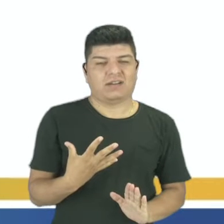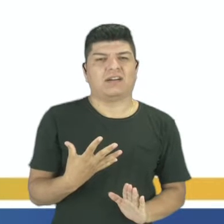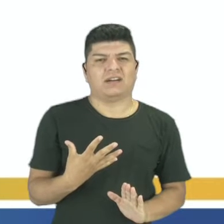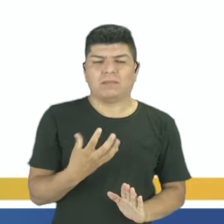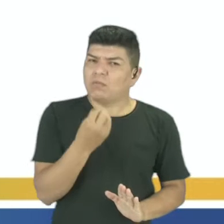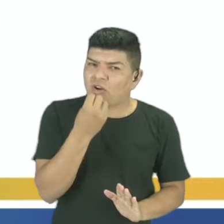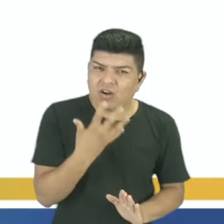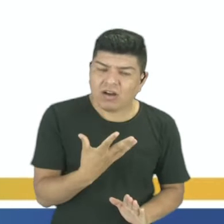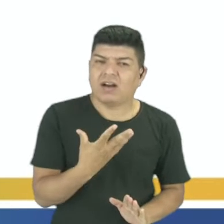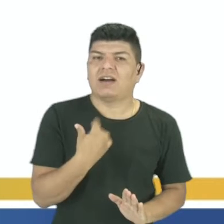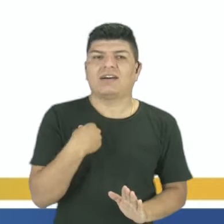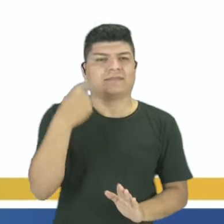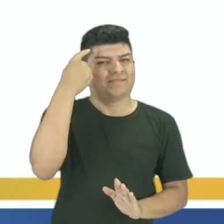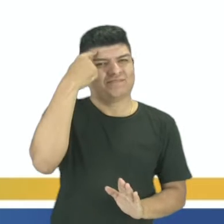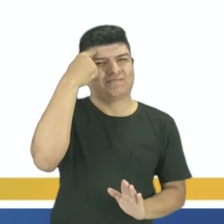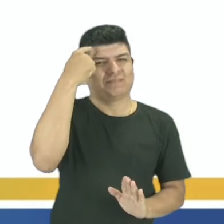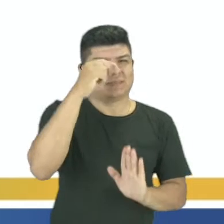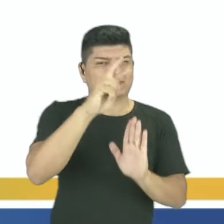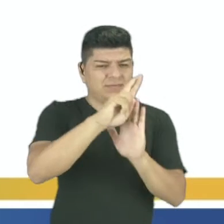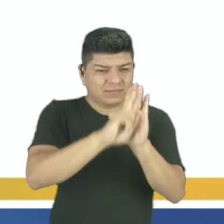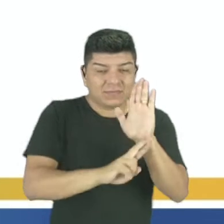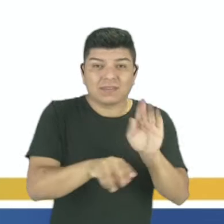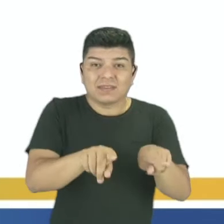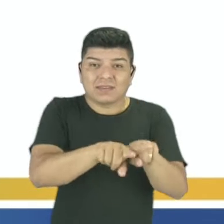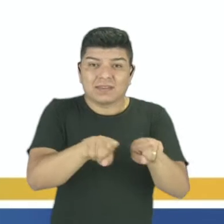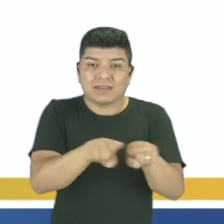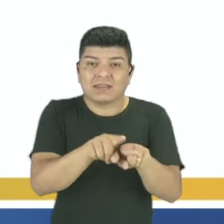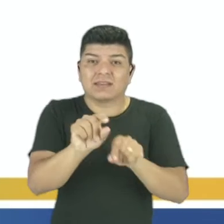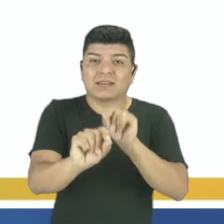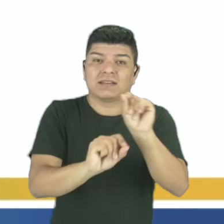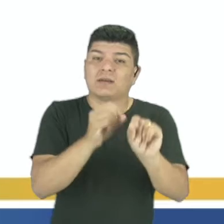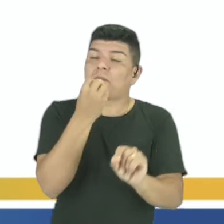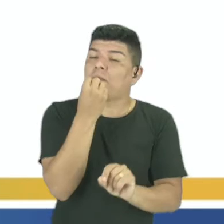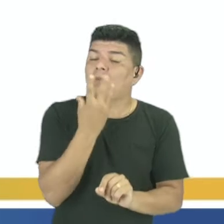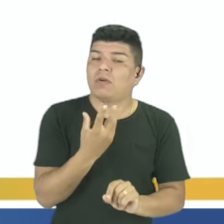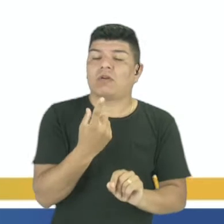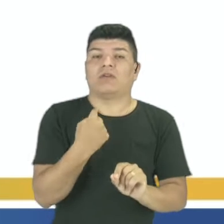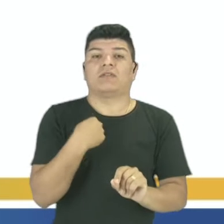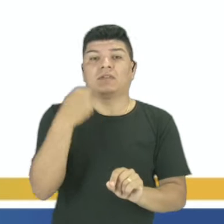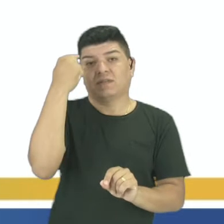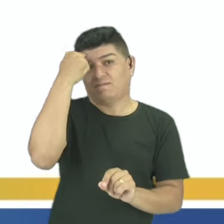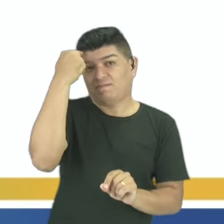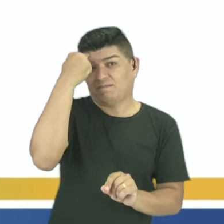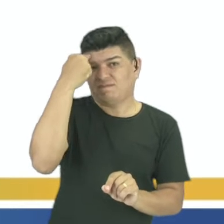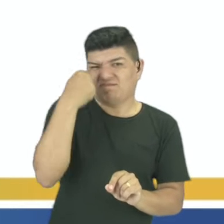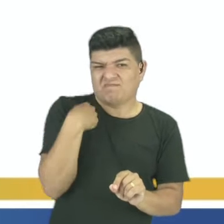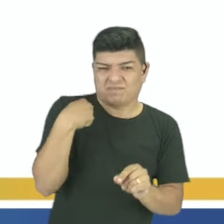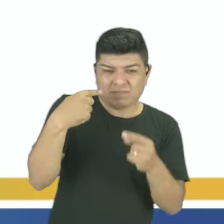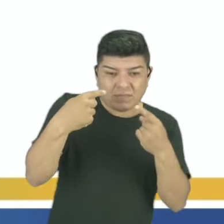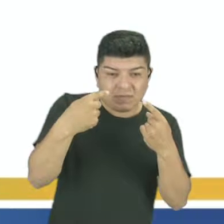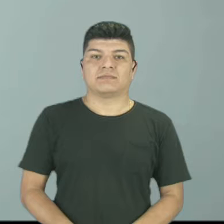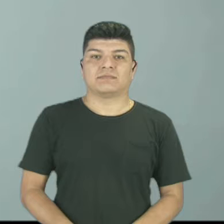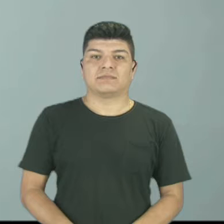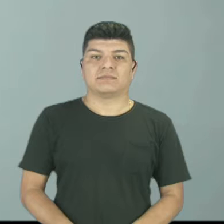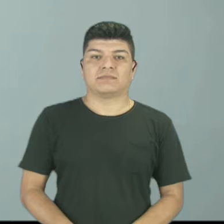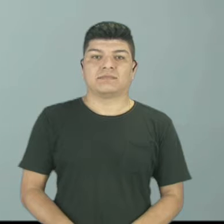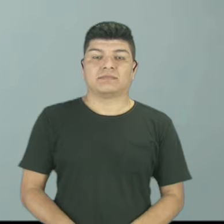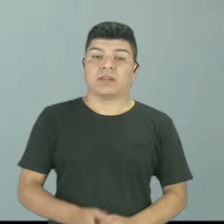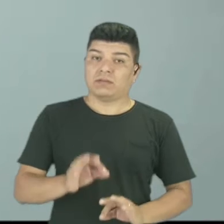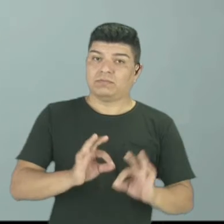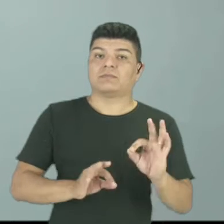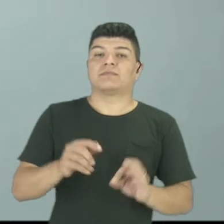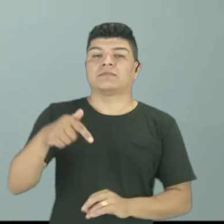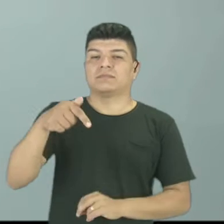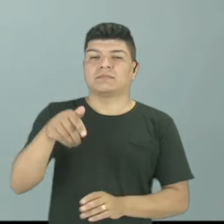apenas muito bom no seu pensamento redatório, mas também muito bom no pensamento crítico de consumidor. Eu